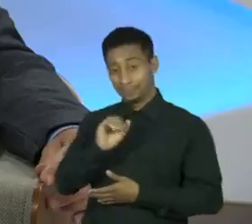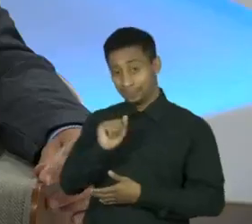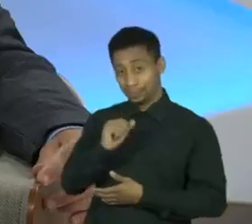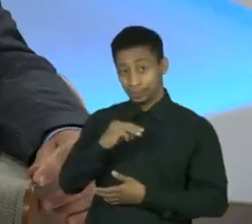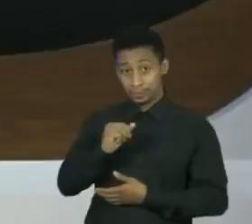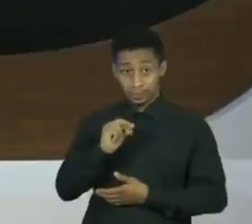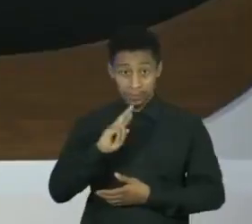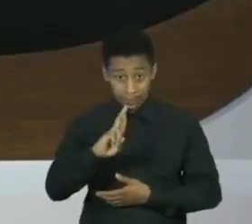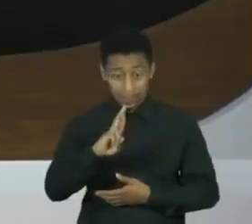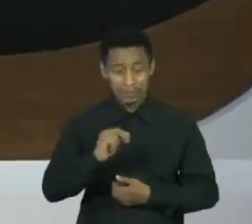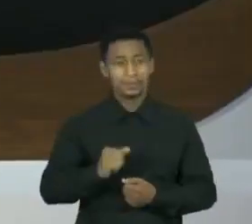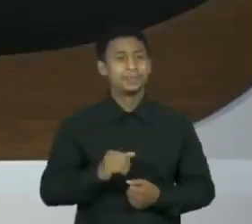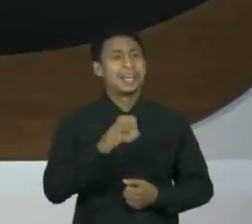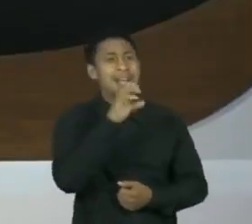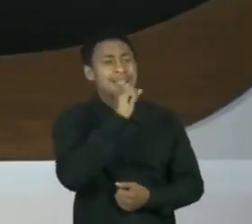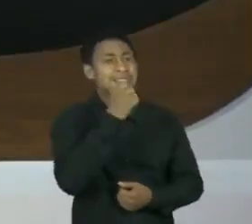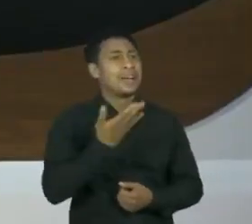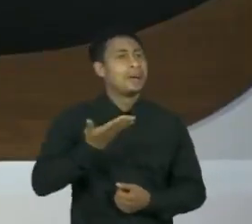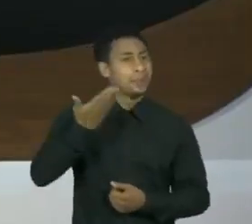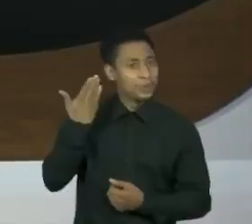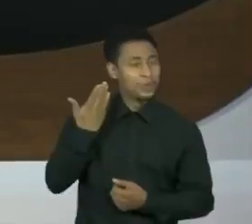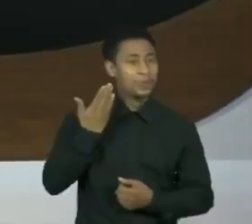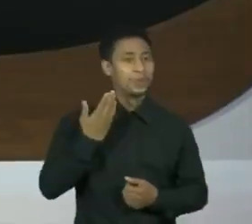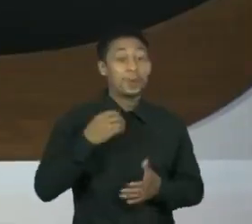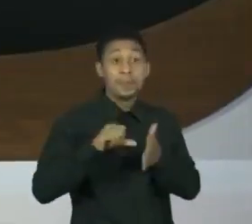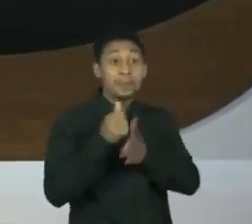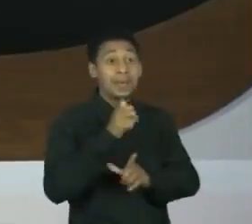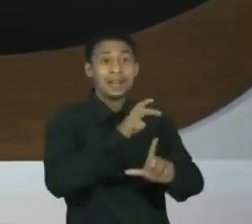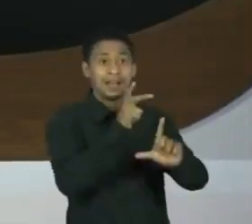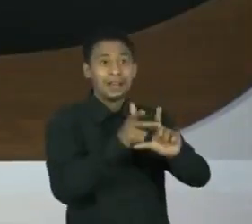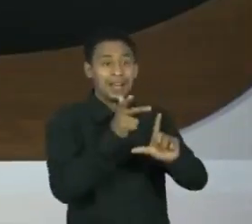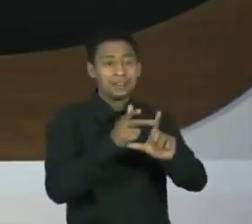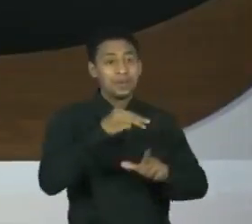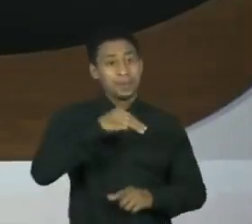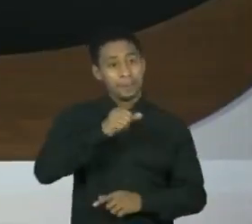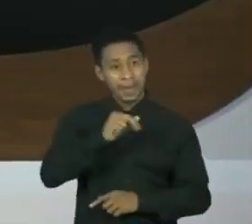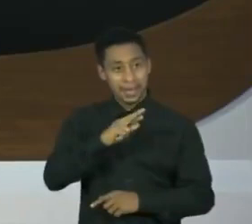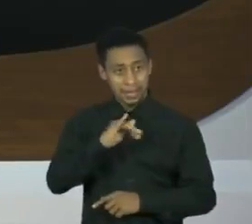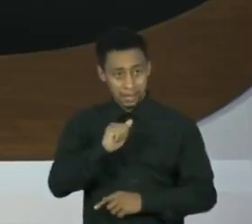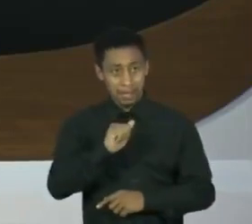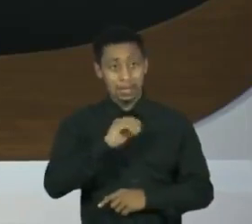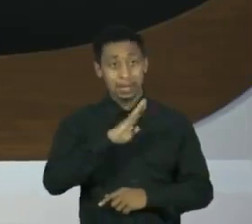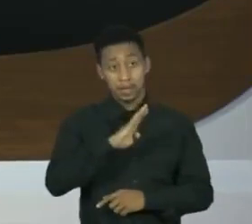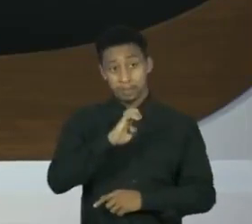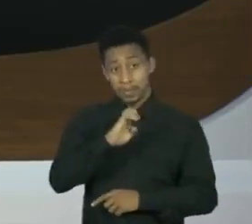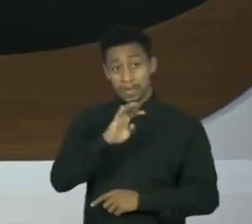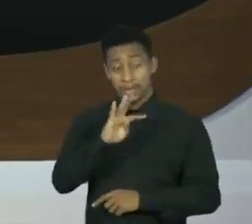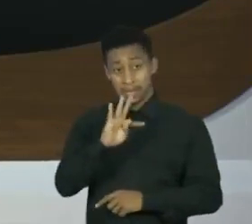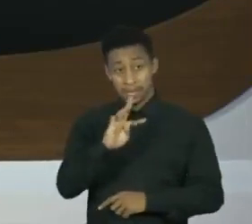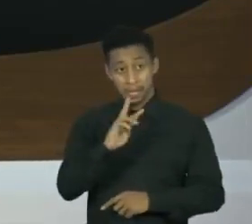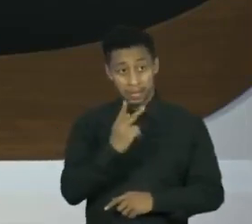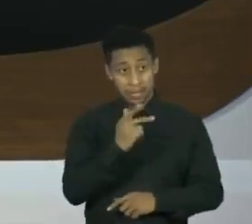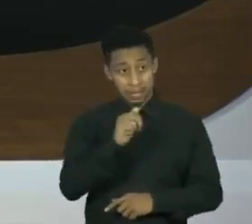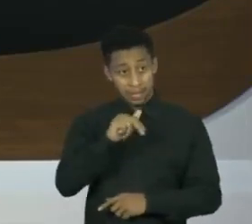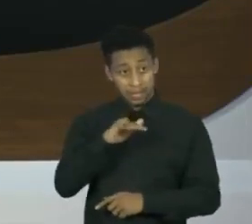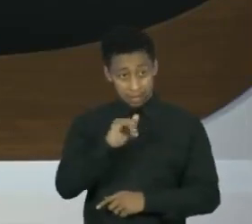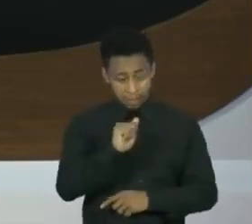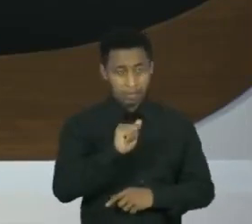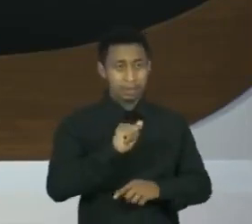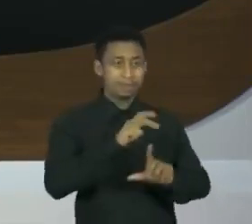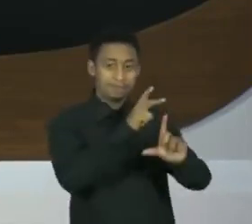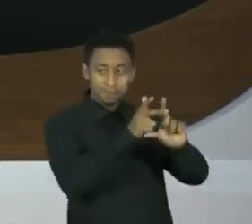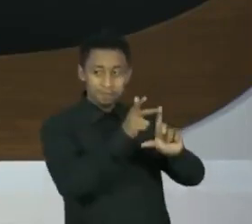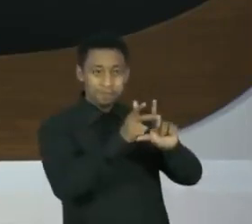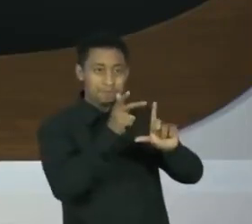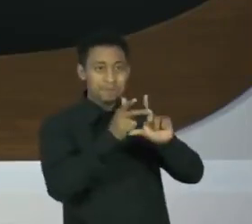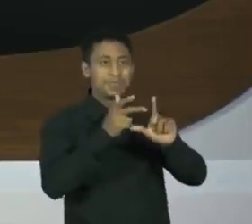e no último sábado a gente viu a primeira Live da Maria Bethânia na quarentena e ela terminou com o sonho possível